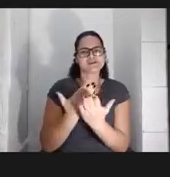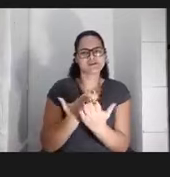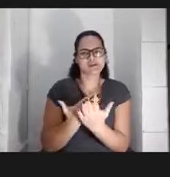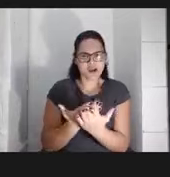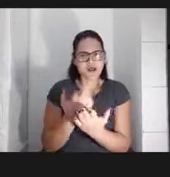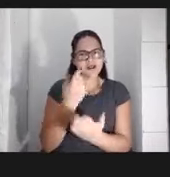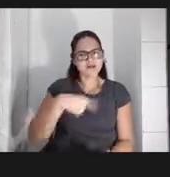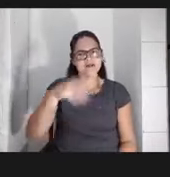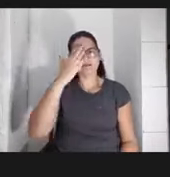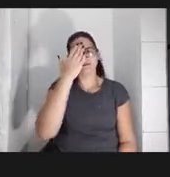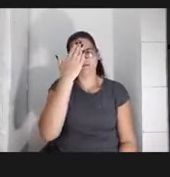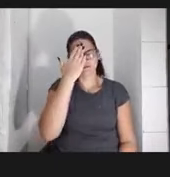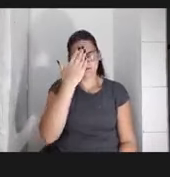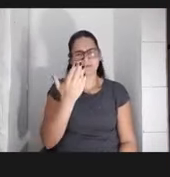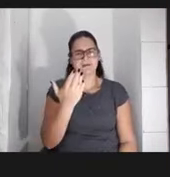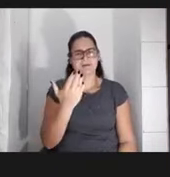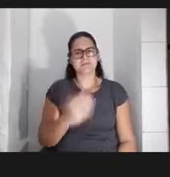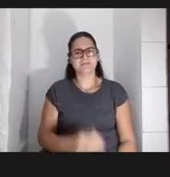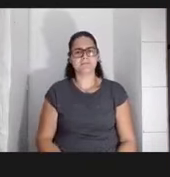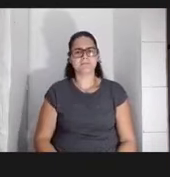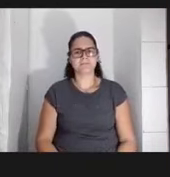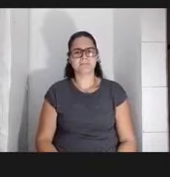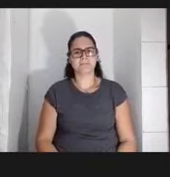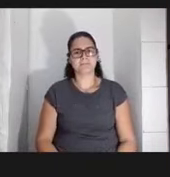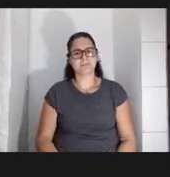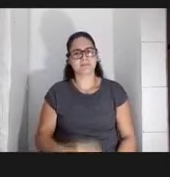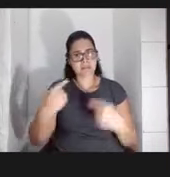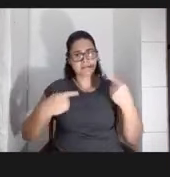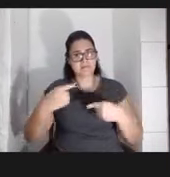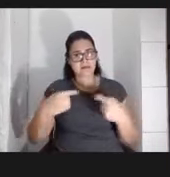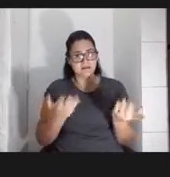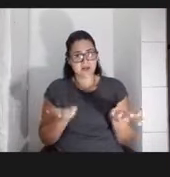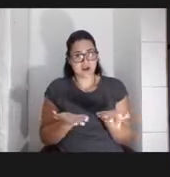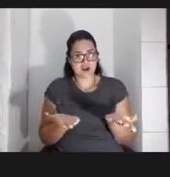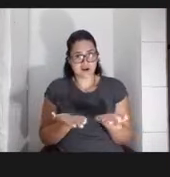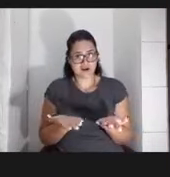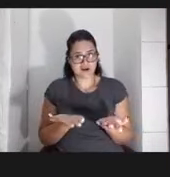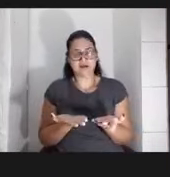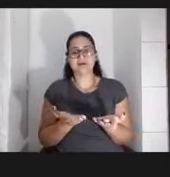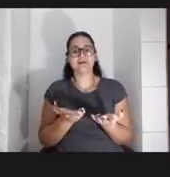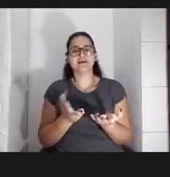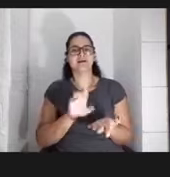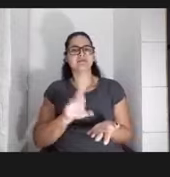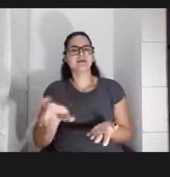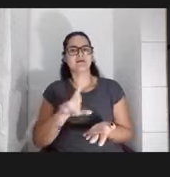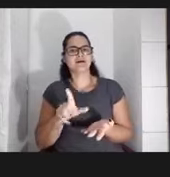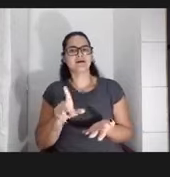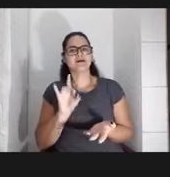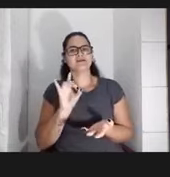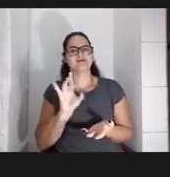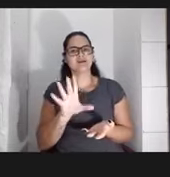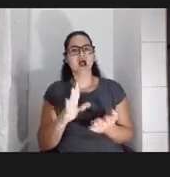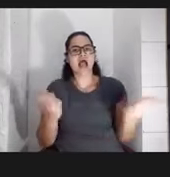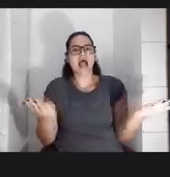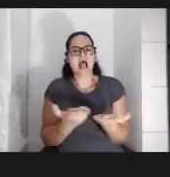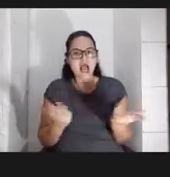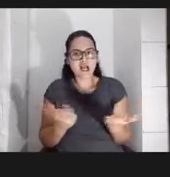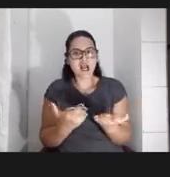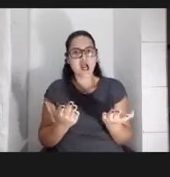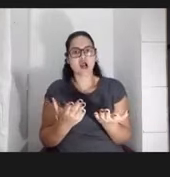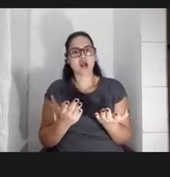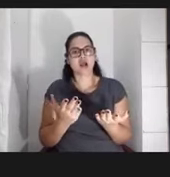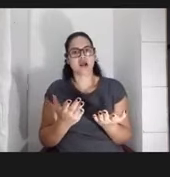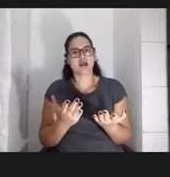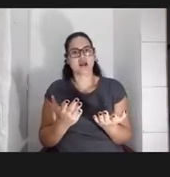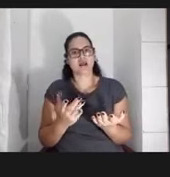dizendo aqui, ou o que a gente está debatendo, ele não funciona, porque agora diz assim, tem, como o Zé disse no início,